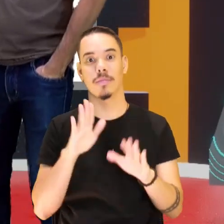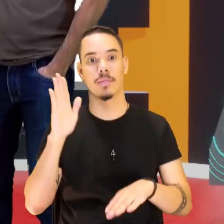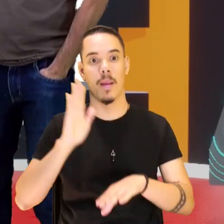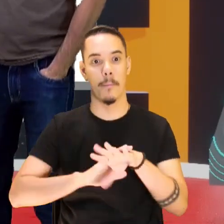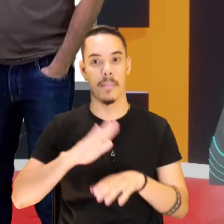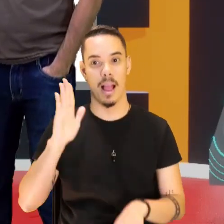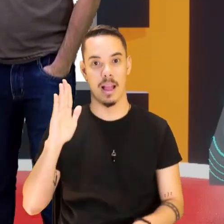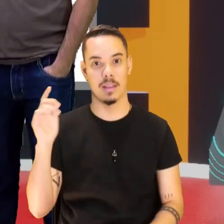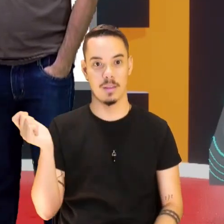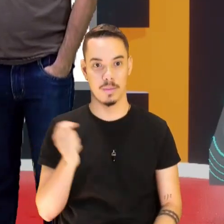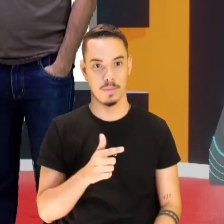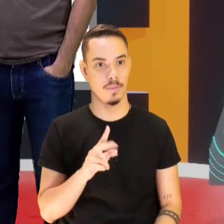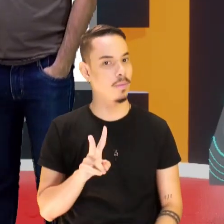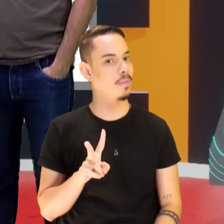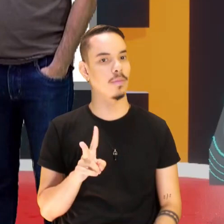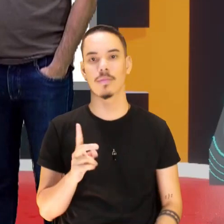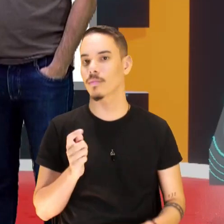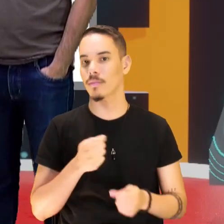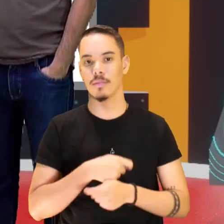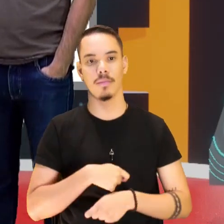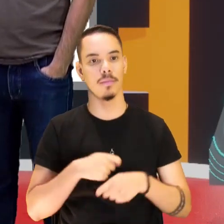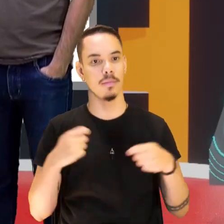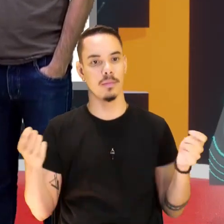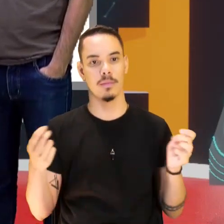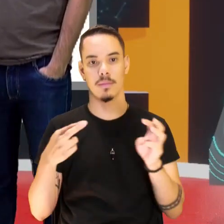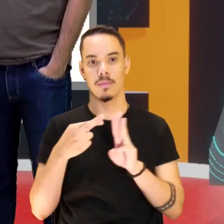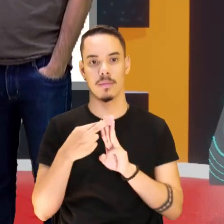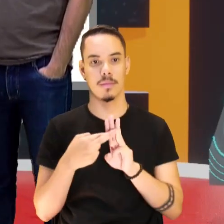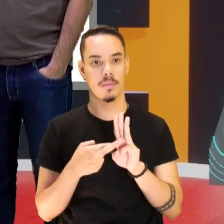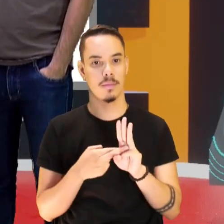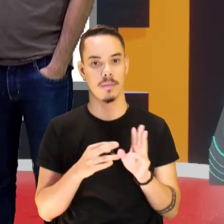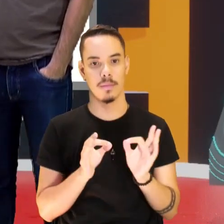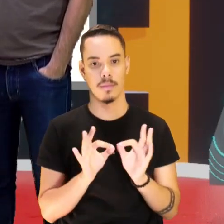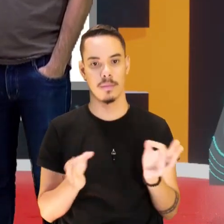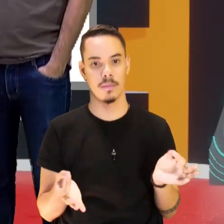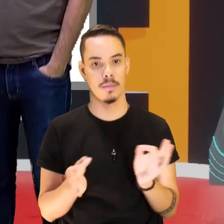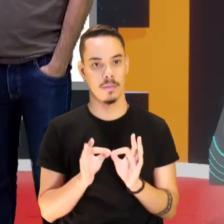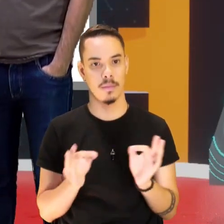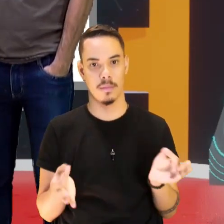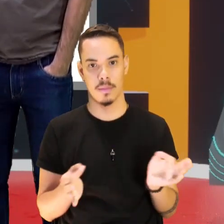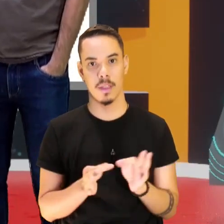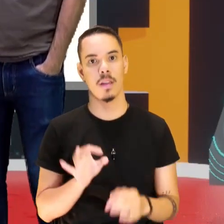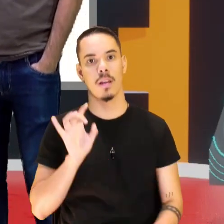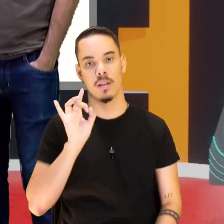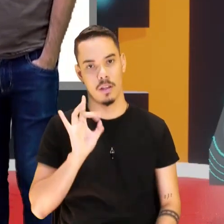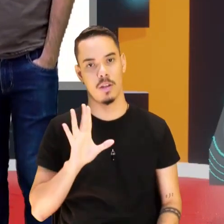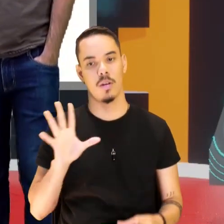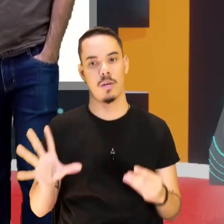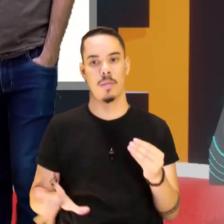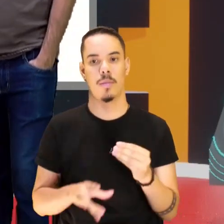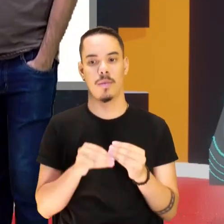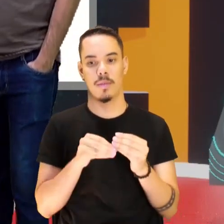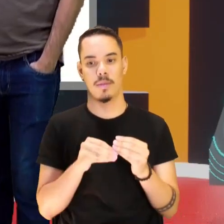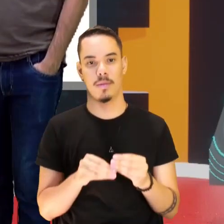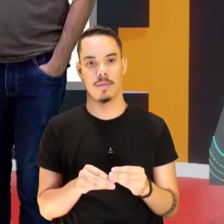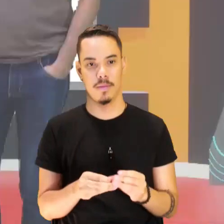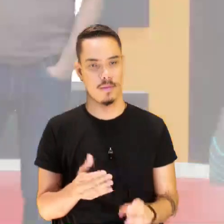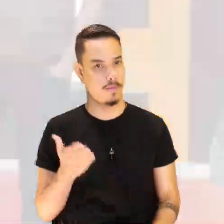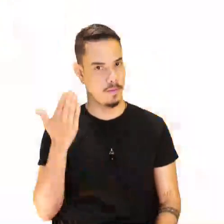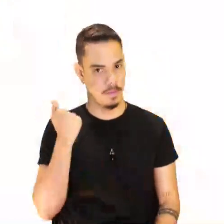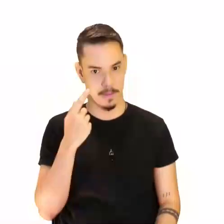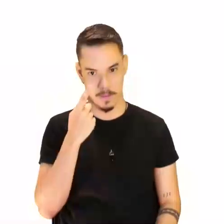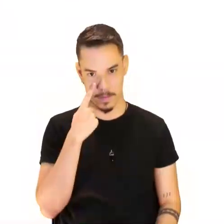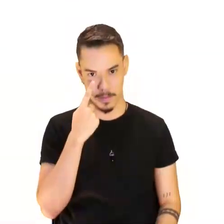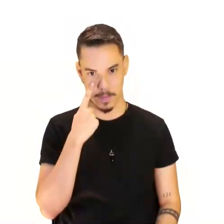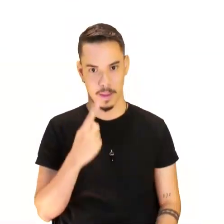veu o mês de duas grandezas não dá para usar regra de três simples para usar a composta é isso que a gente vai ensinar para vocês agora vamos junto bora